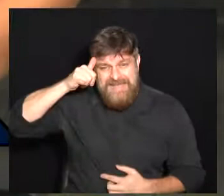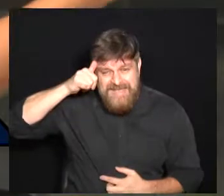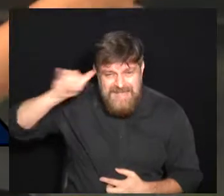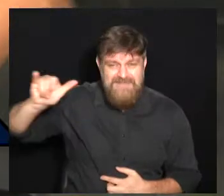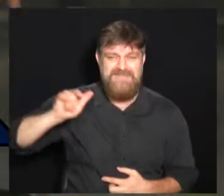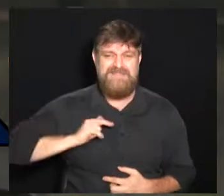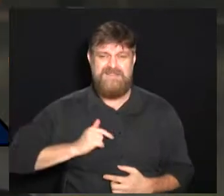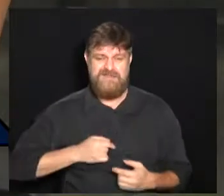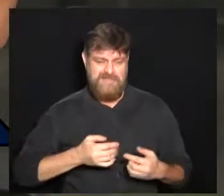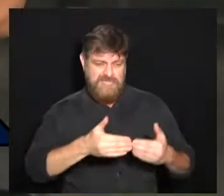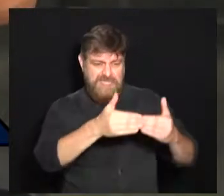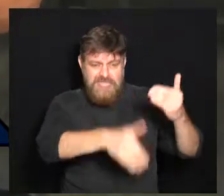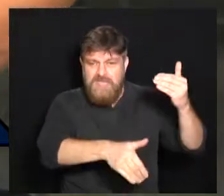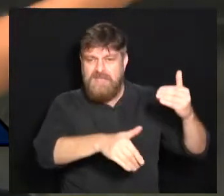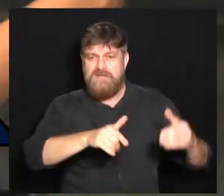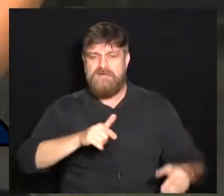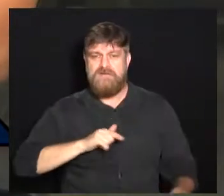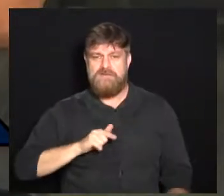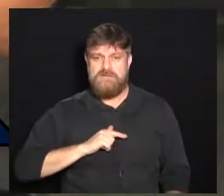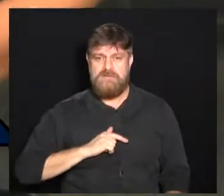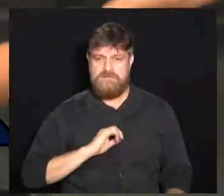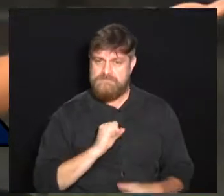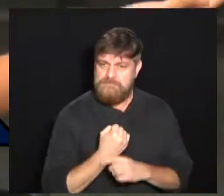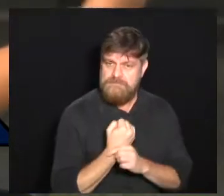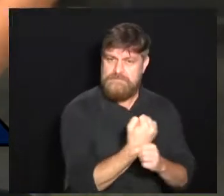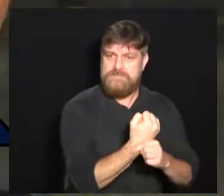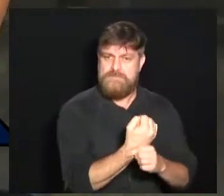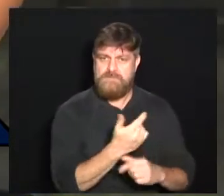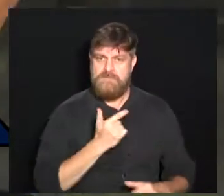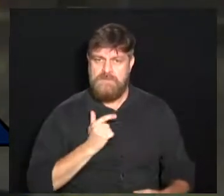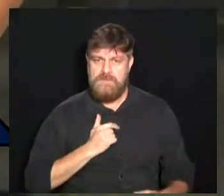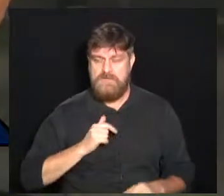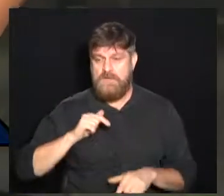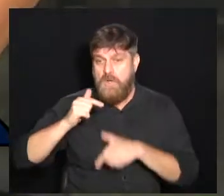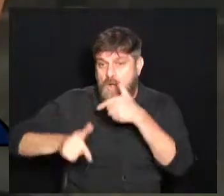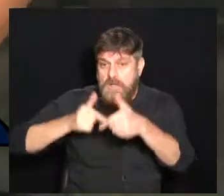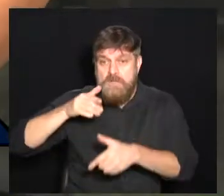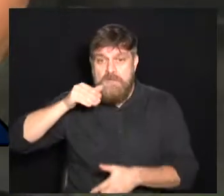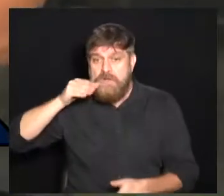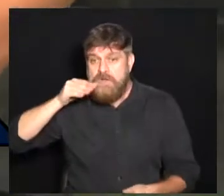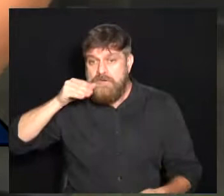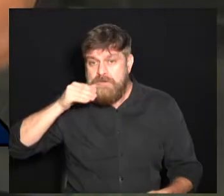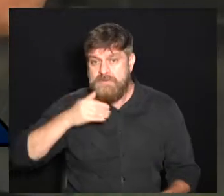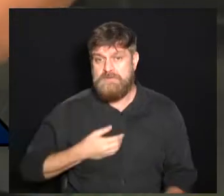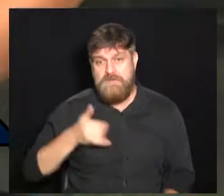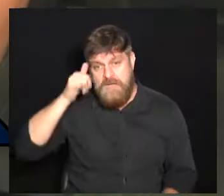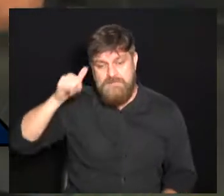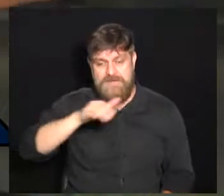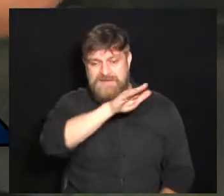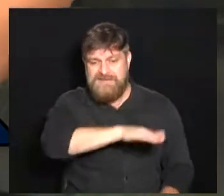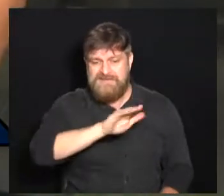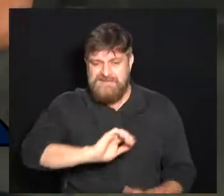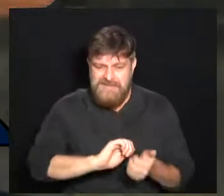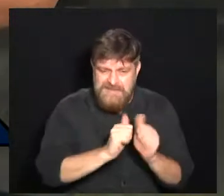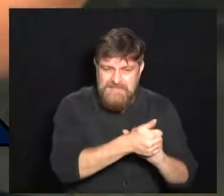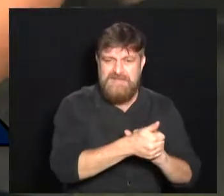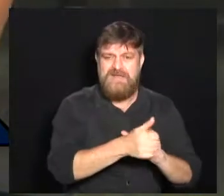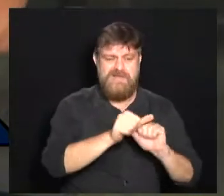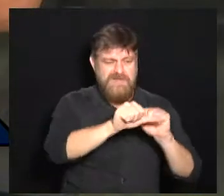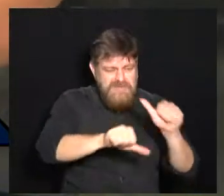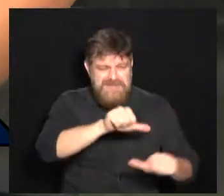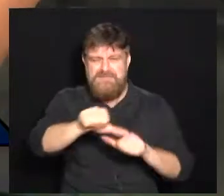da descontinuidade, de garantir os empregos e de evitar que as crianças passem por esse processo de uma